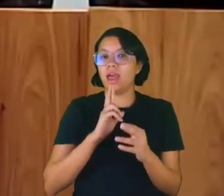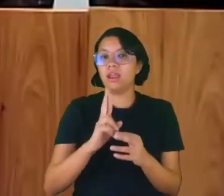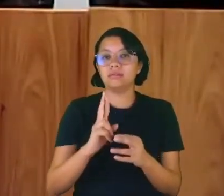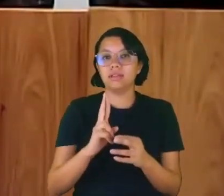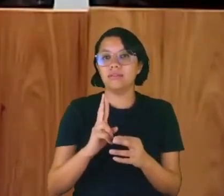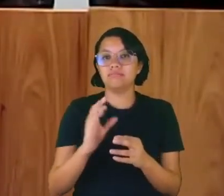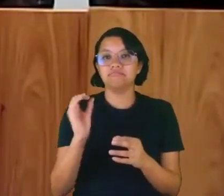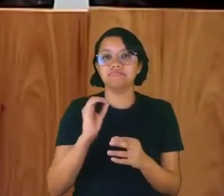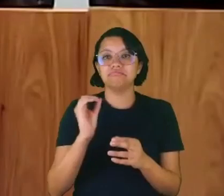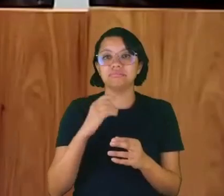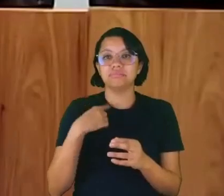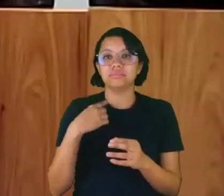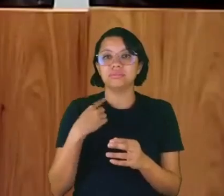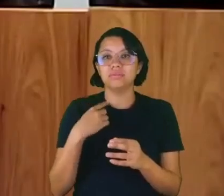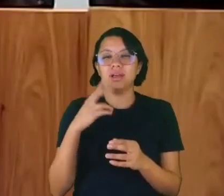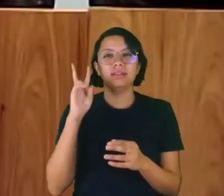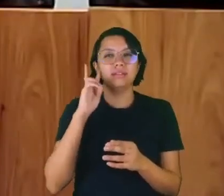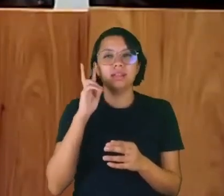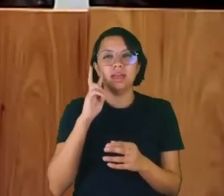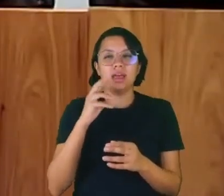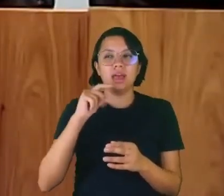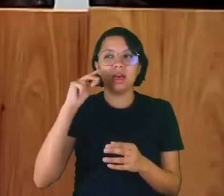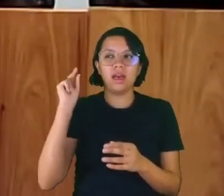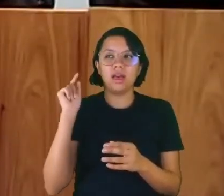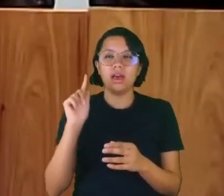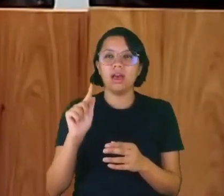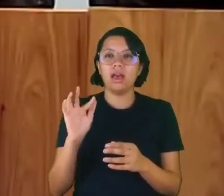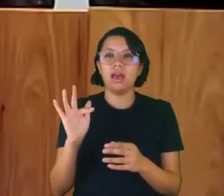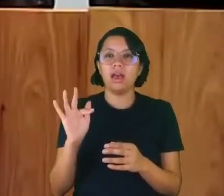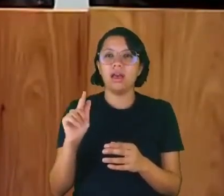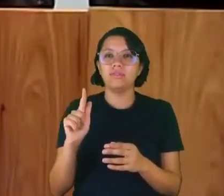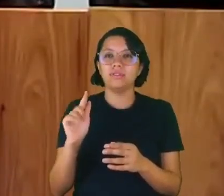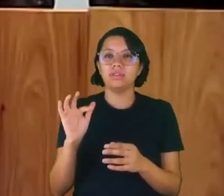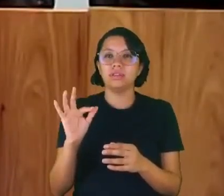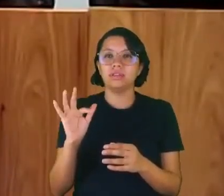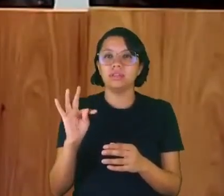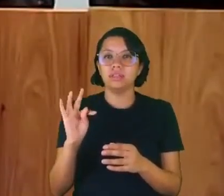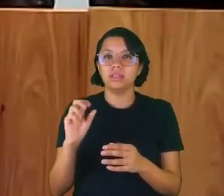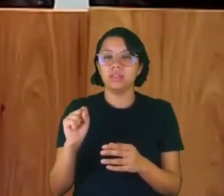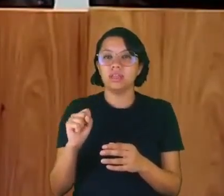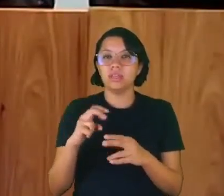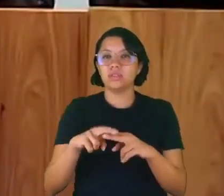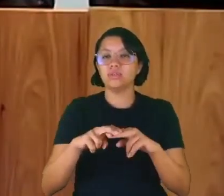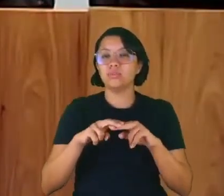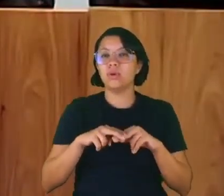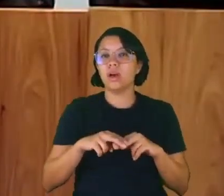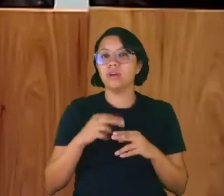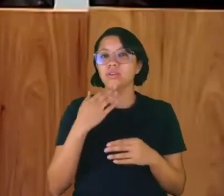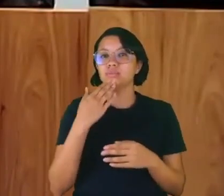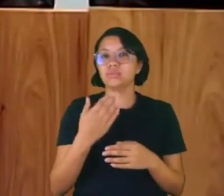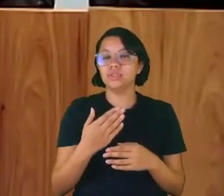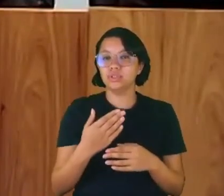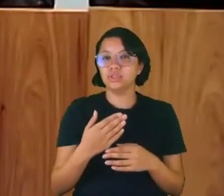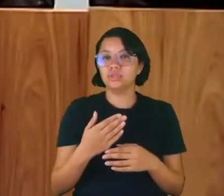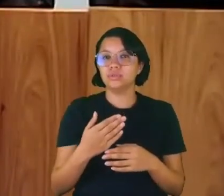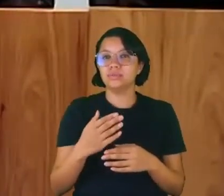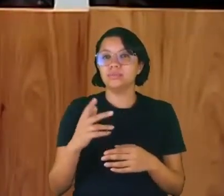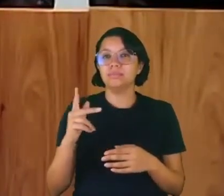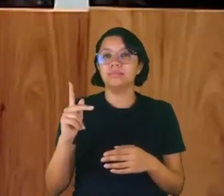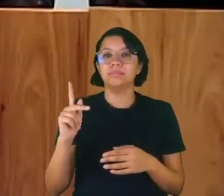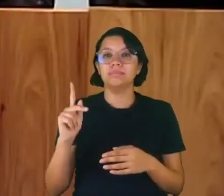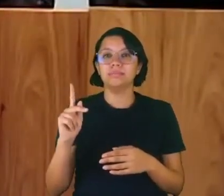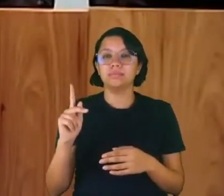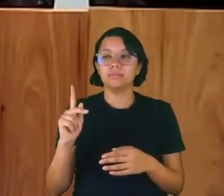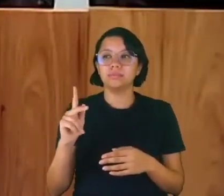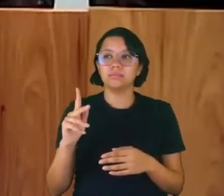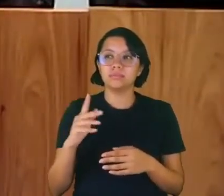sucumbência? Eu lembrei do FGTS por conta da demanda predatória, da litigiosidade predatória.